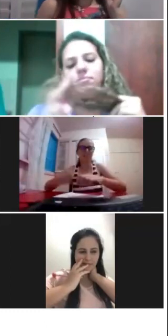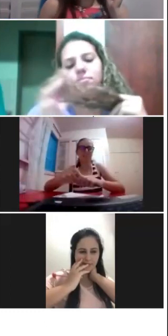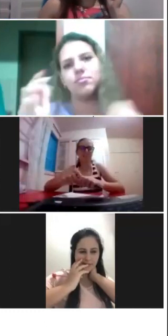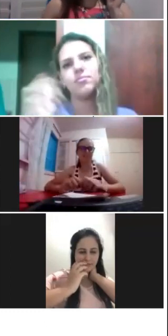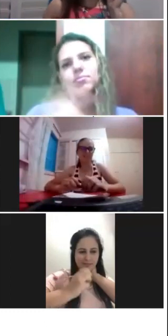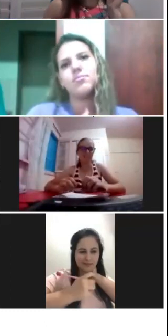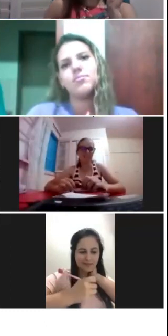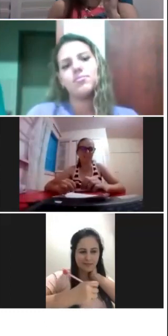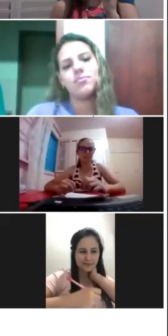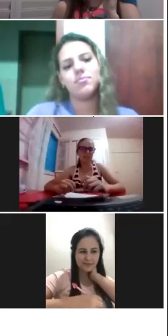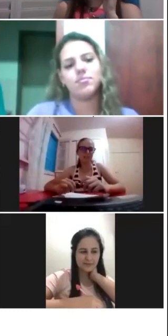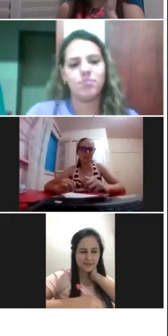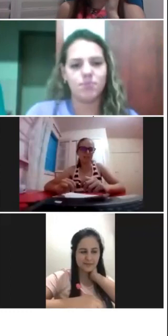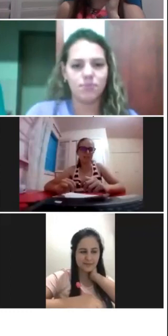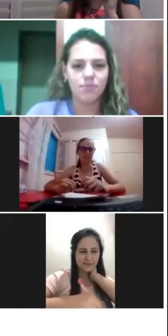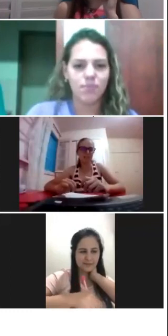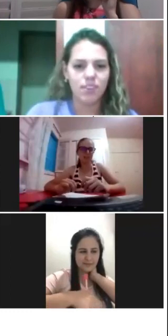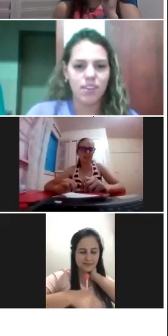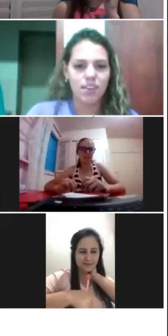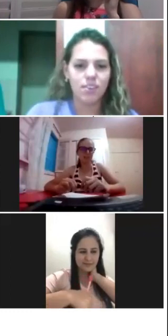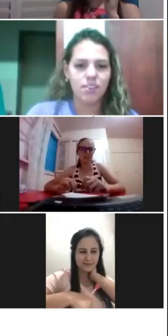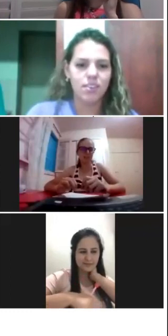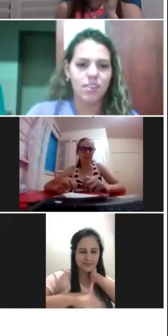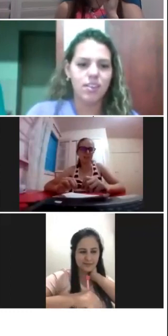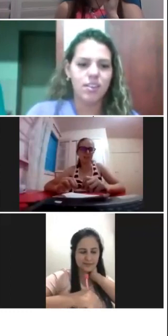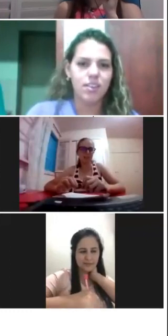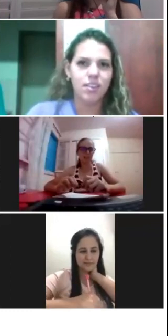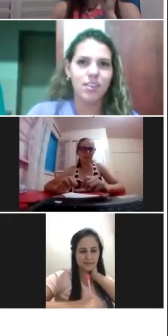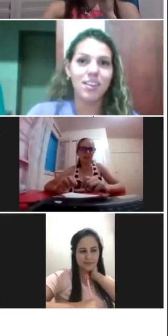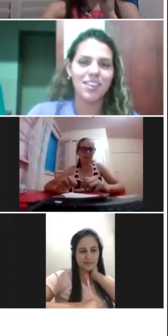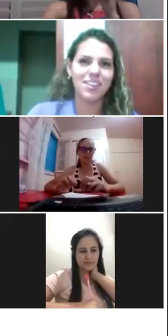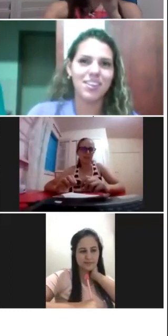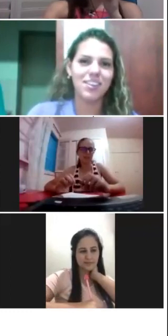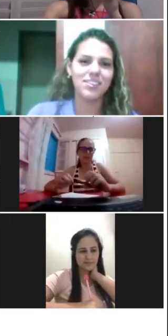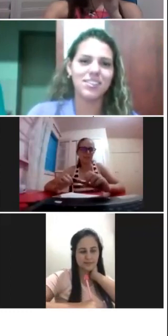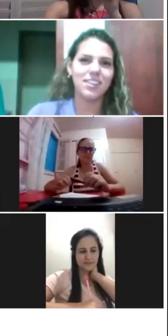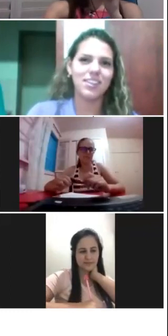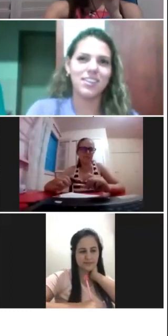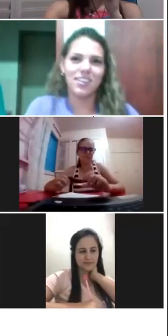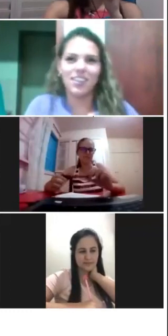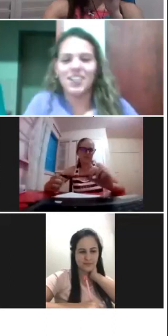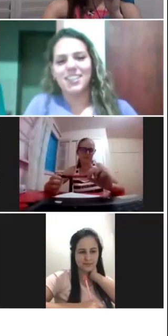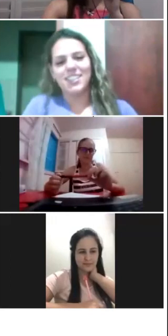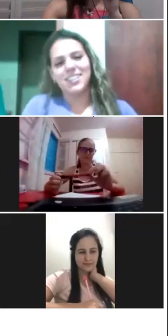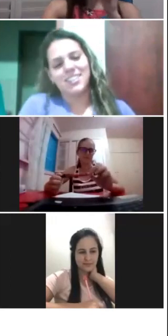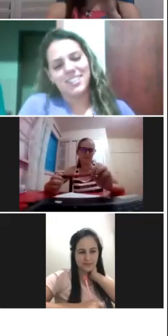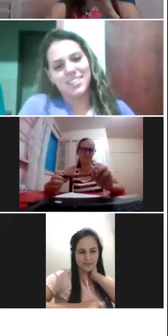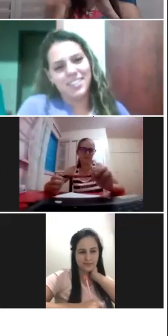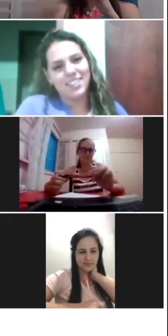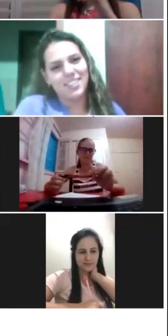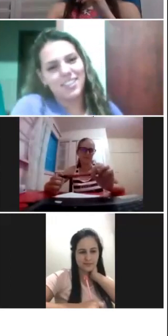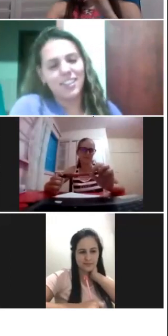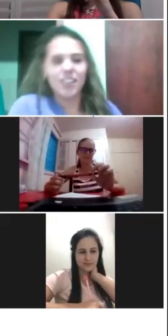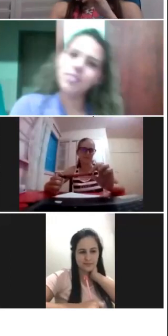Não, deixa eu ler de novo. Deixa eu ler a pergunta para vocês. Por que a DNA polimerase somente age na extremidade 5 e 3